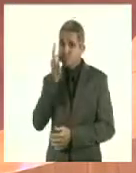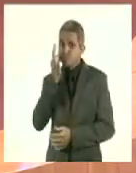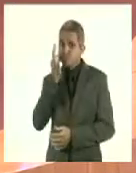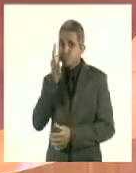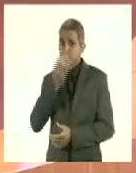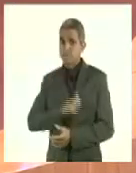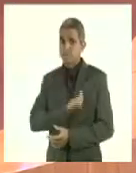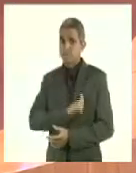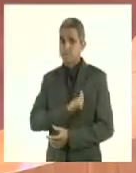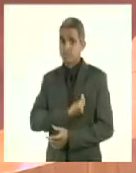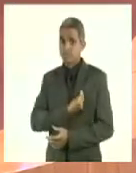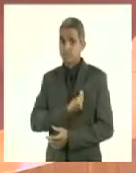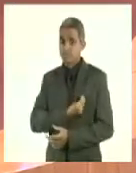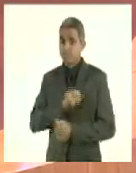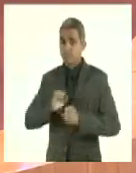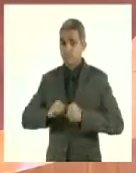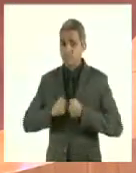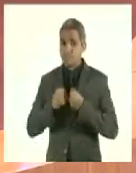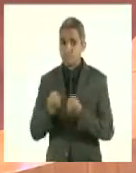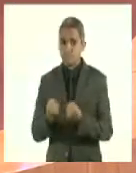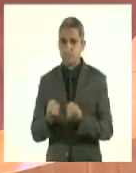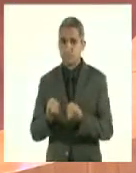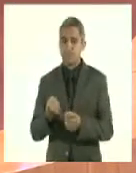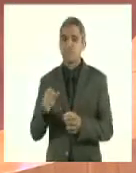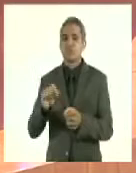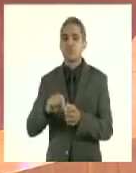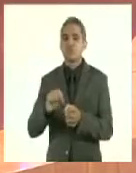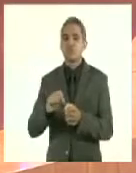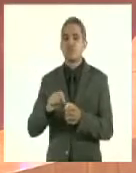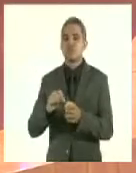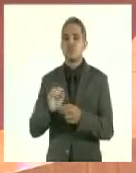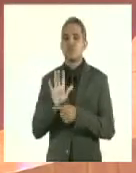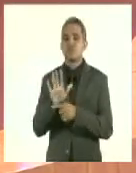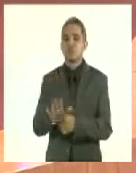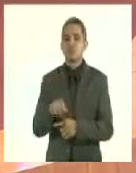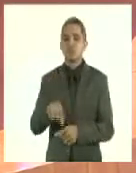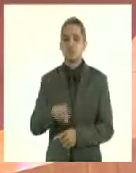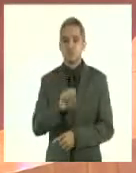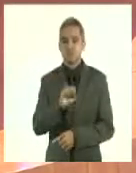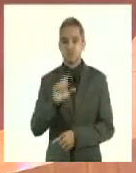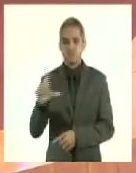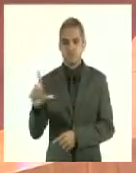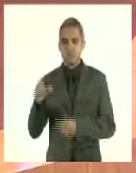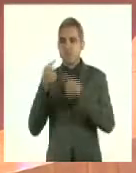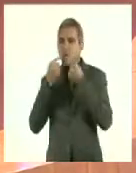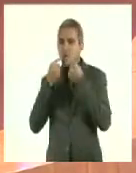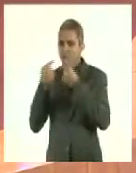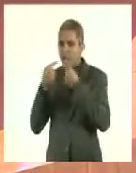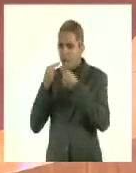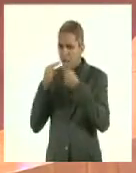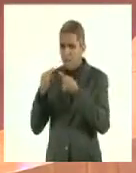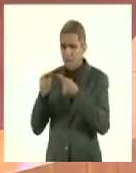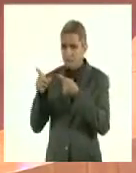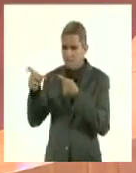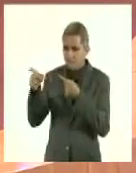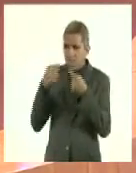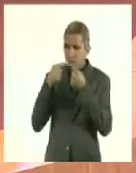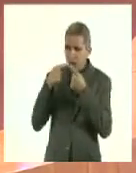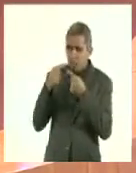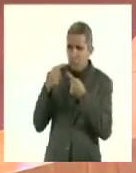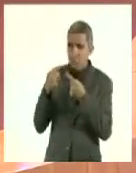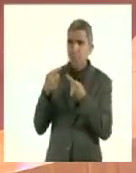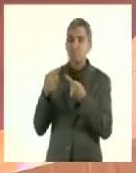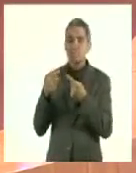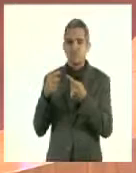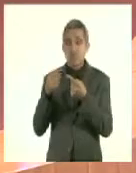atitude, na determinação de fazer por esta cidade e na reclamação daquilo que Vossa Excelência defende,